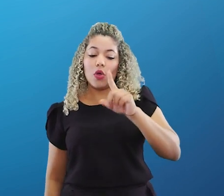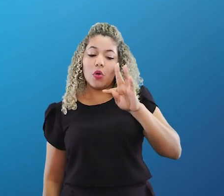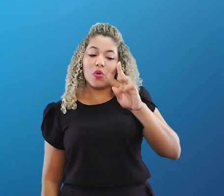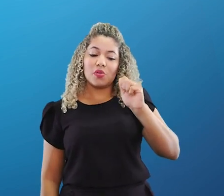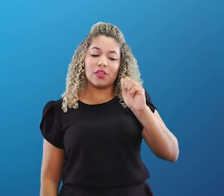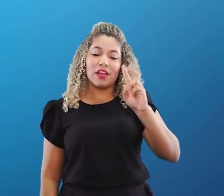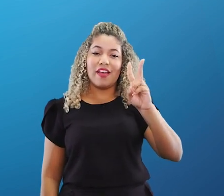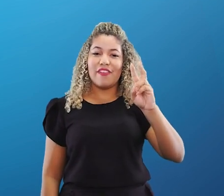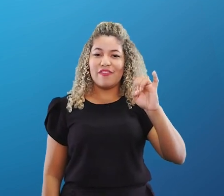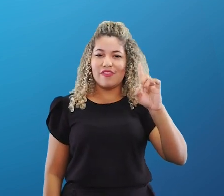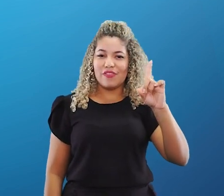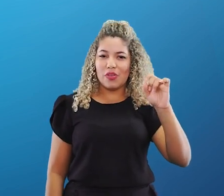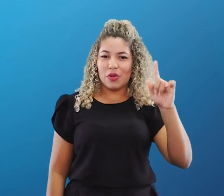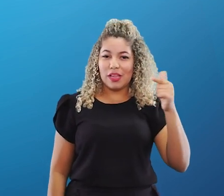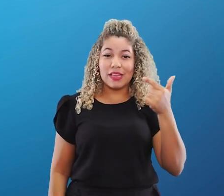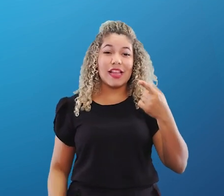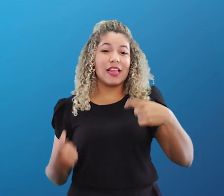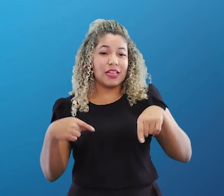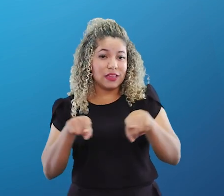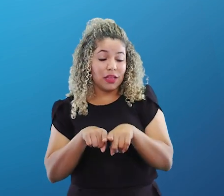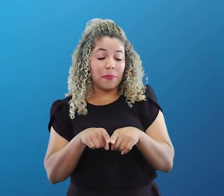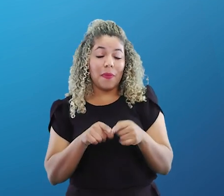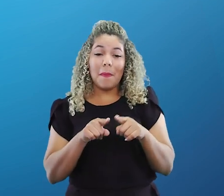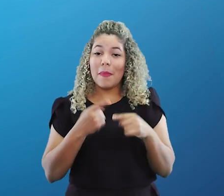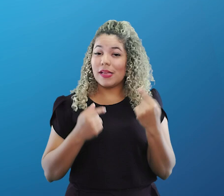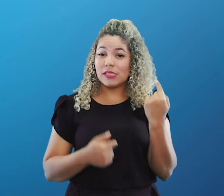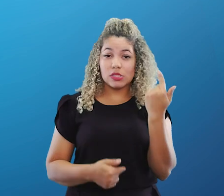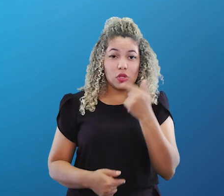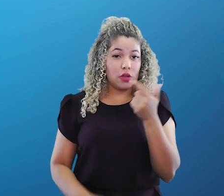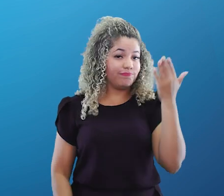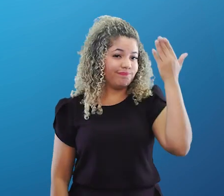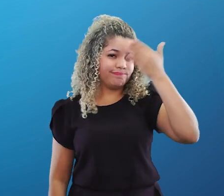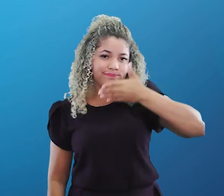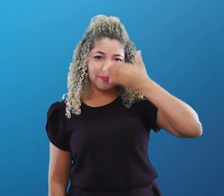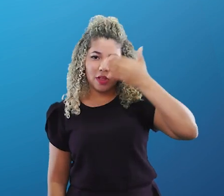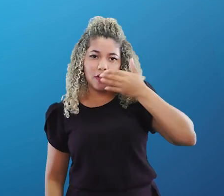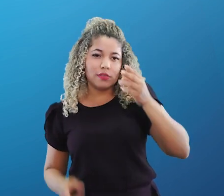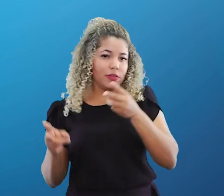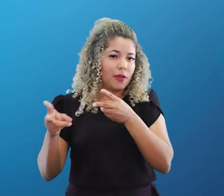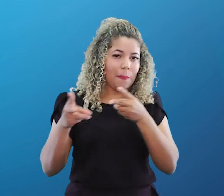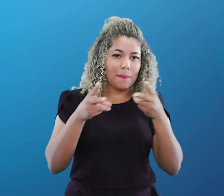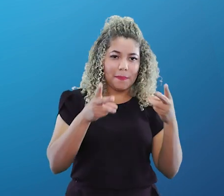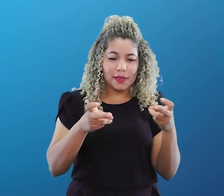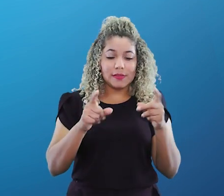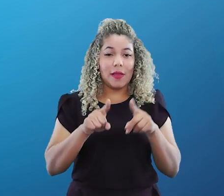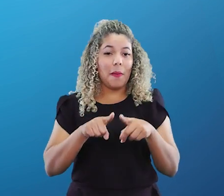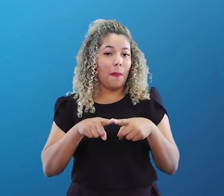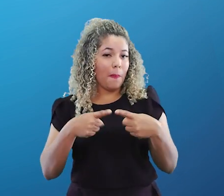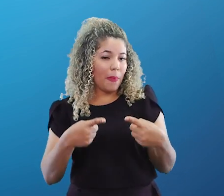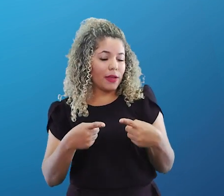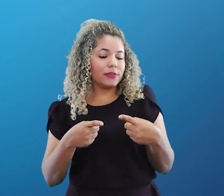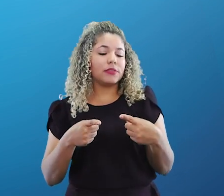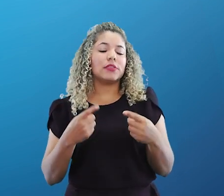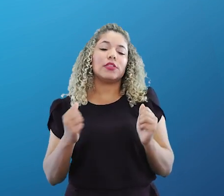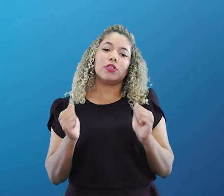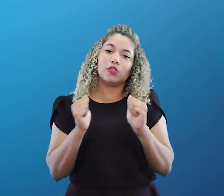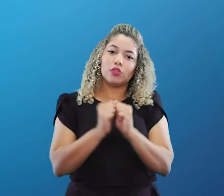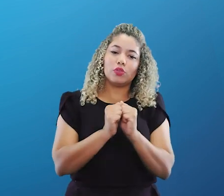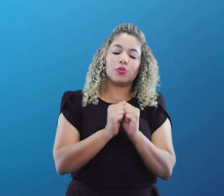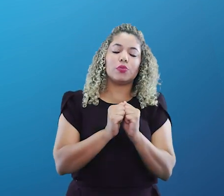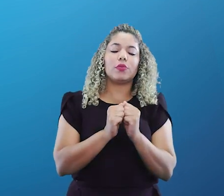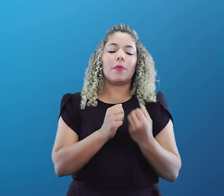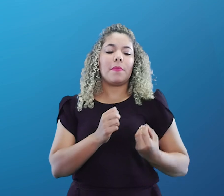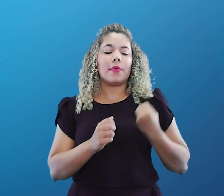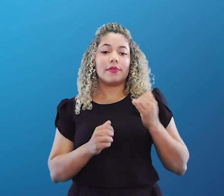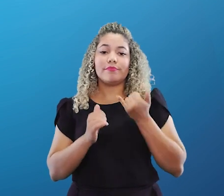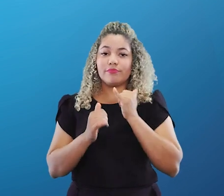infravermelho, também são comprimentos de ondas de radiação que não conseguimos observar, mas que formam a